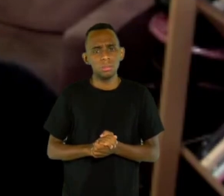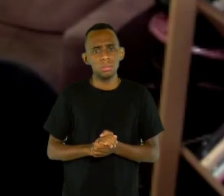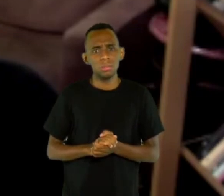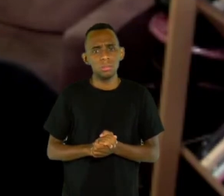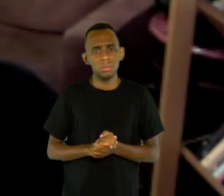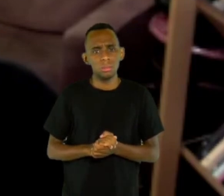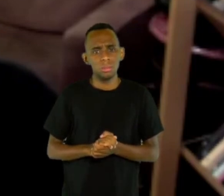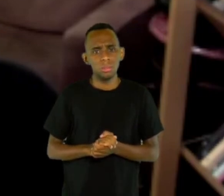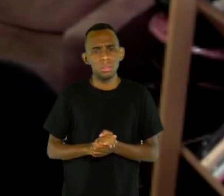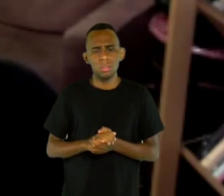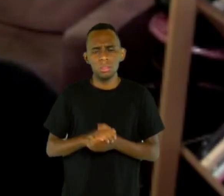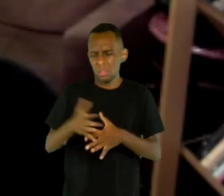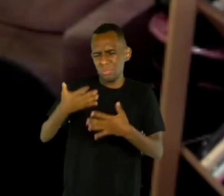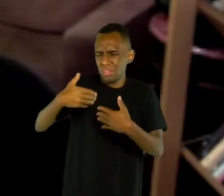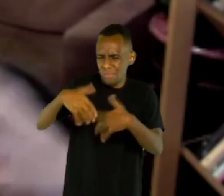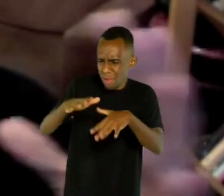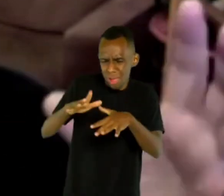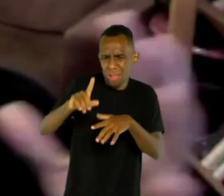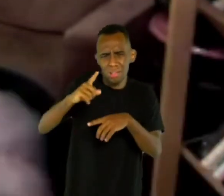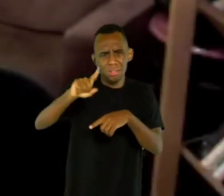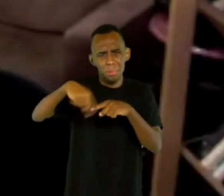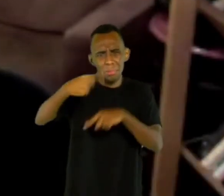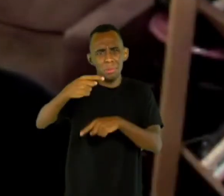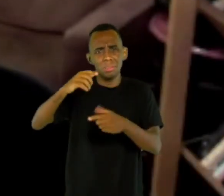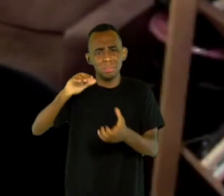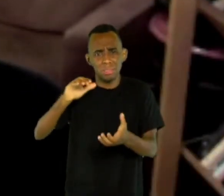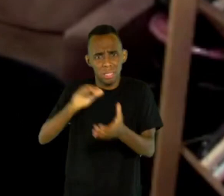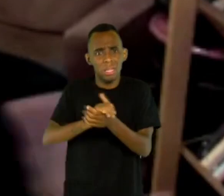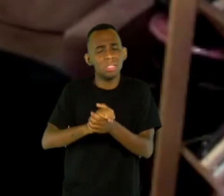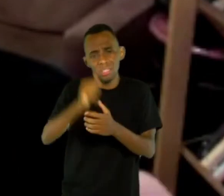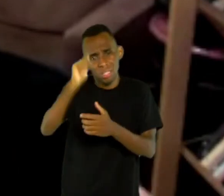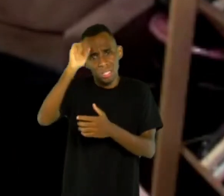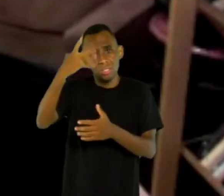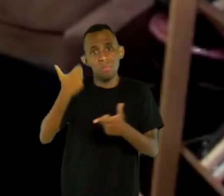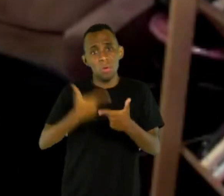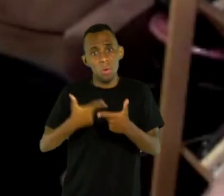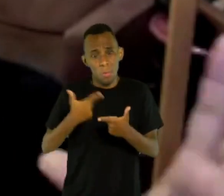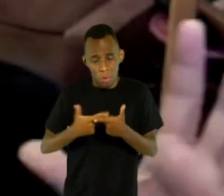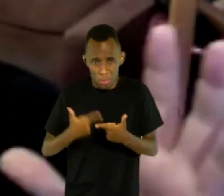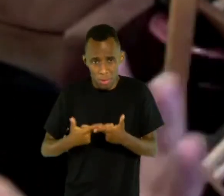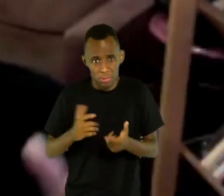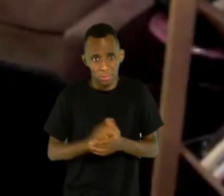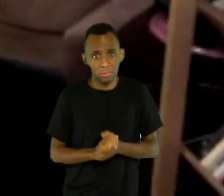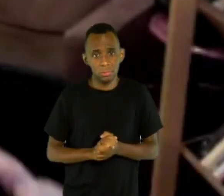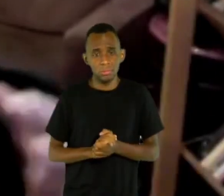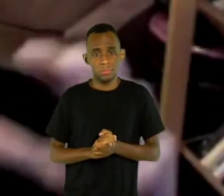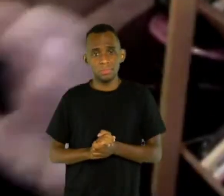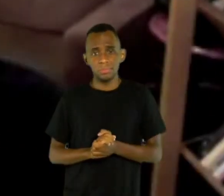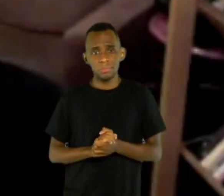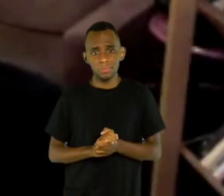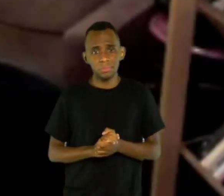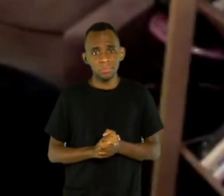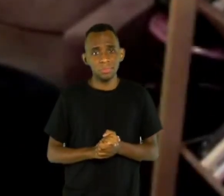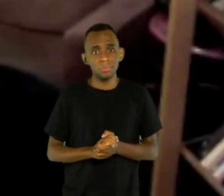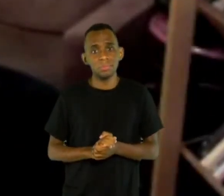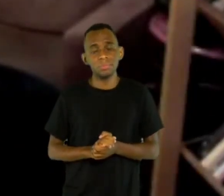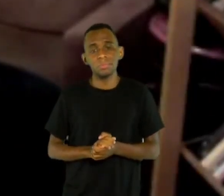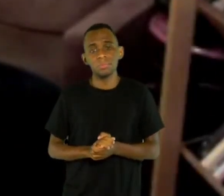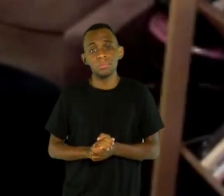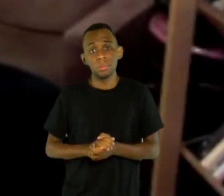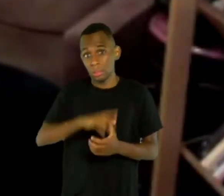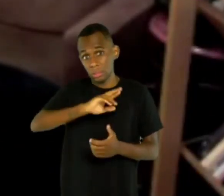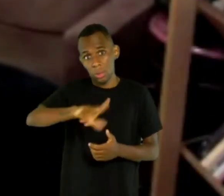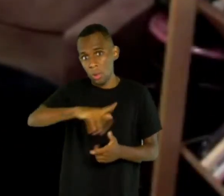toca aí, daqui a pouco você casa e resolve o problema. Quer dizer, não, mas não resolve. Não é esse o problema,